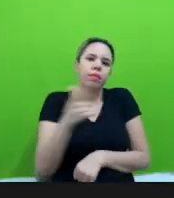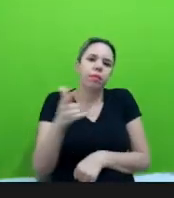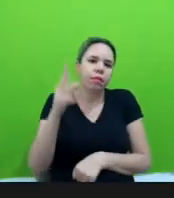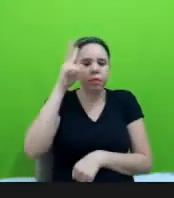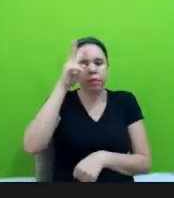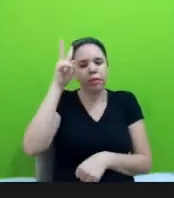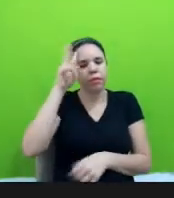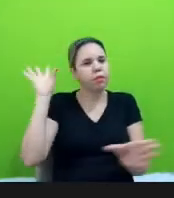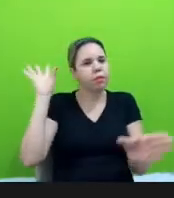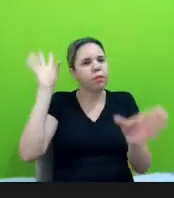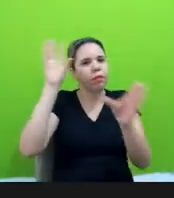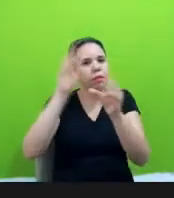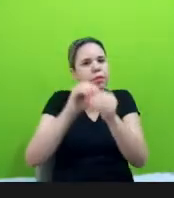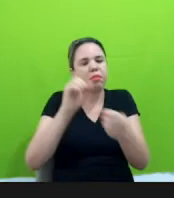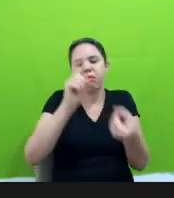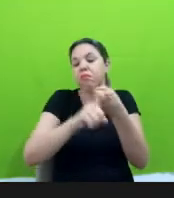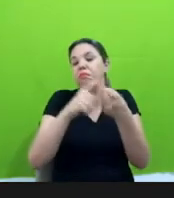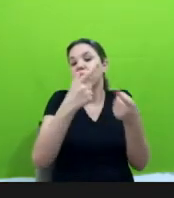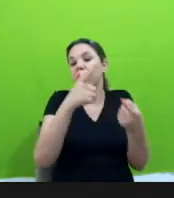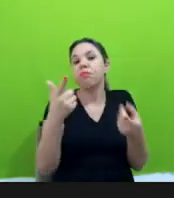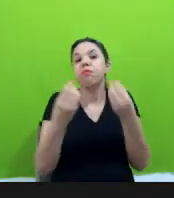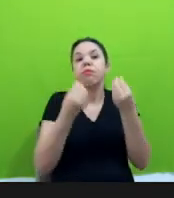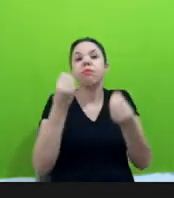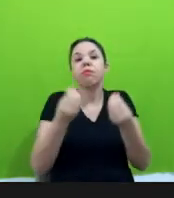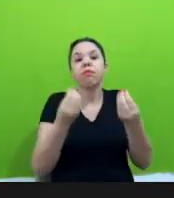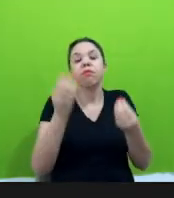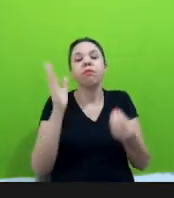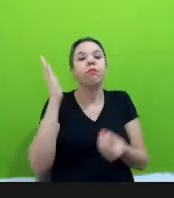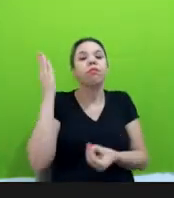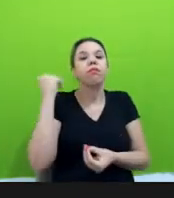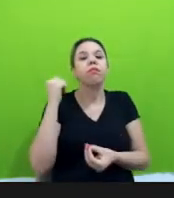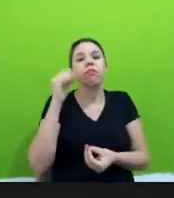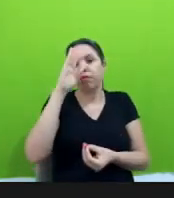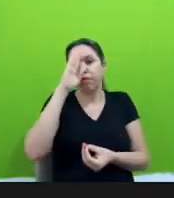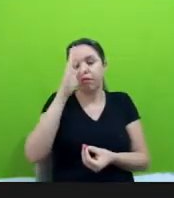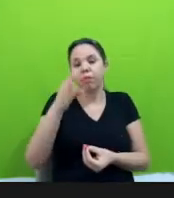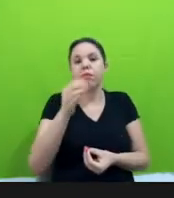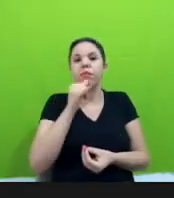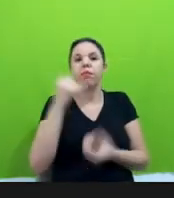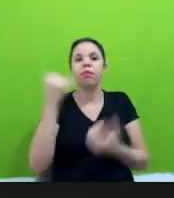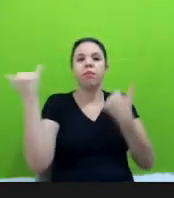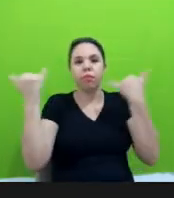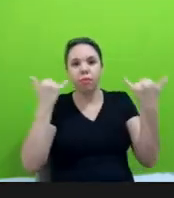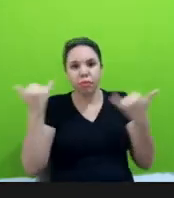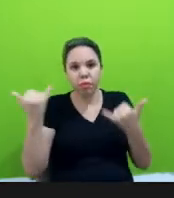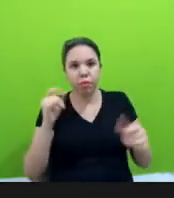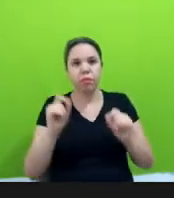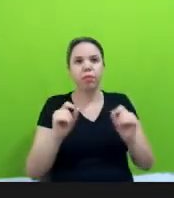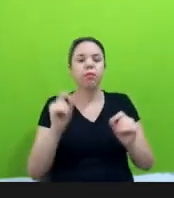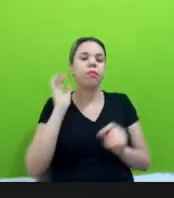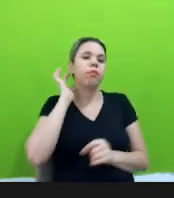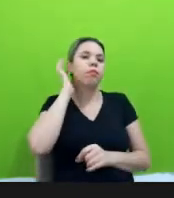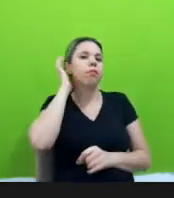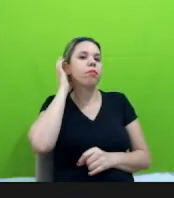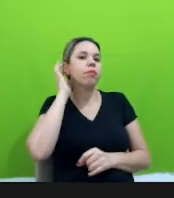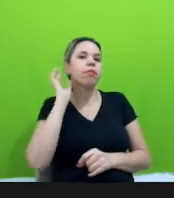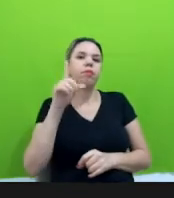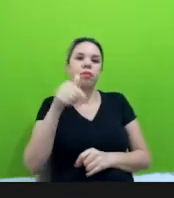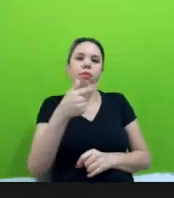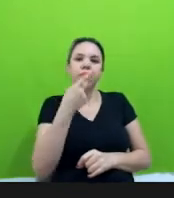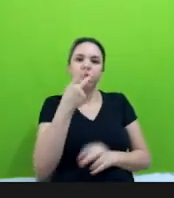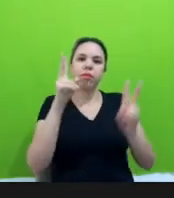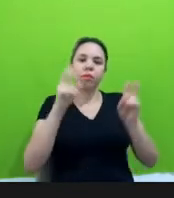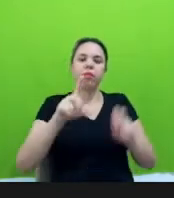registros de punições, mas o que a gente sabe, assim, principalmente de ouvir falar também, que é uma questão que daqui a pouco a gente vai falar também da